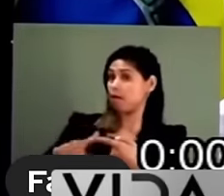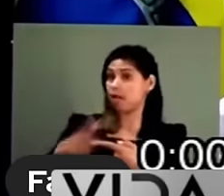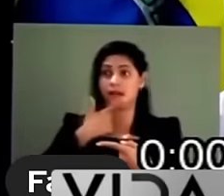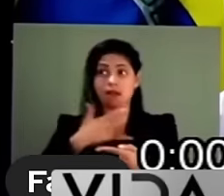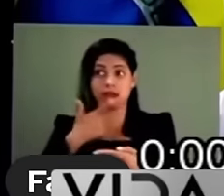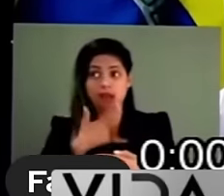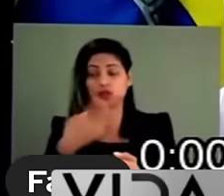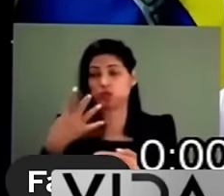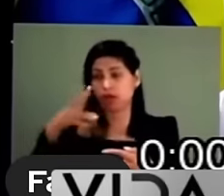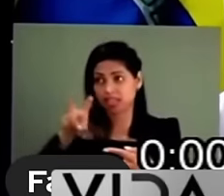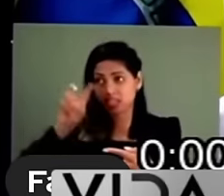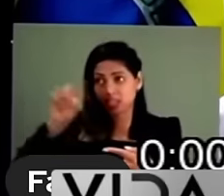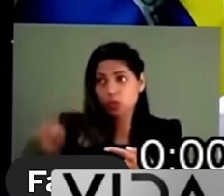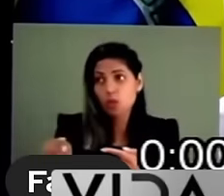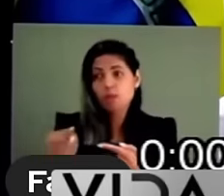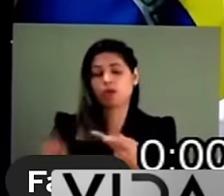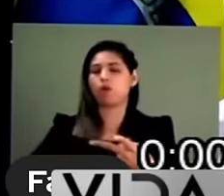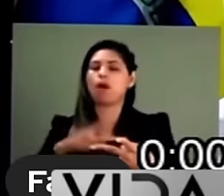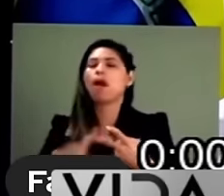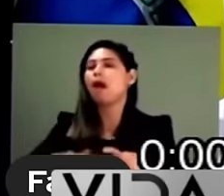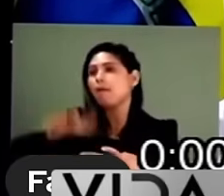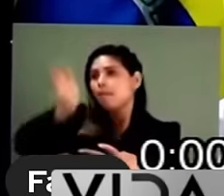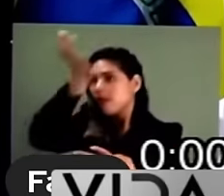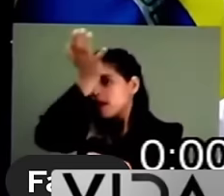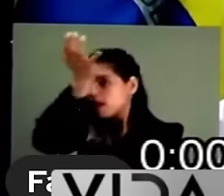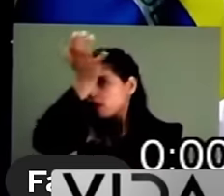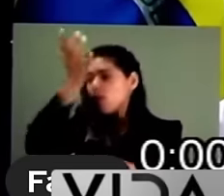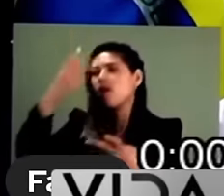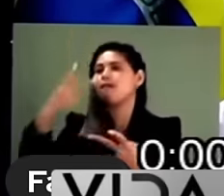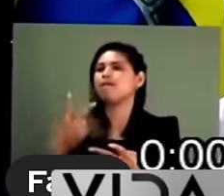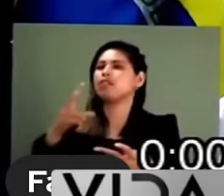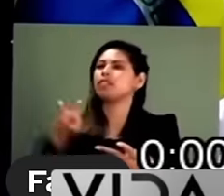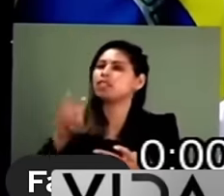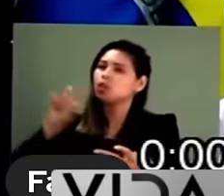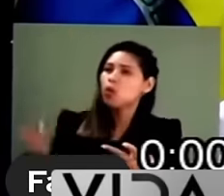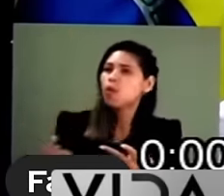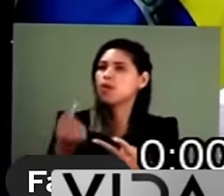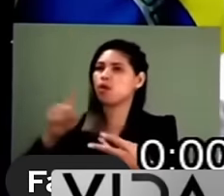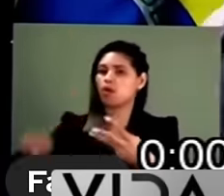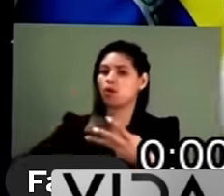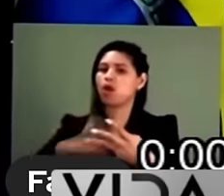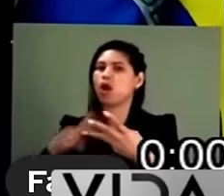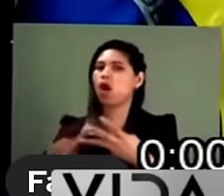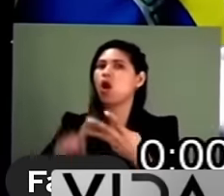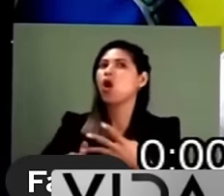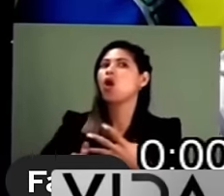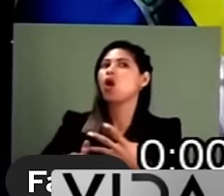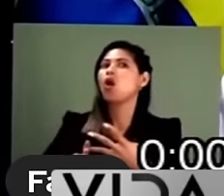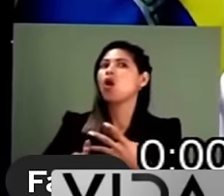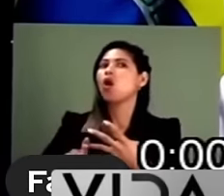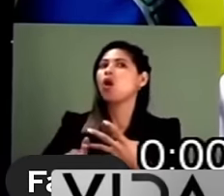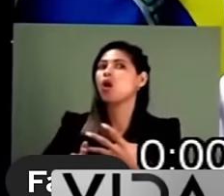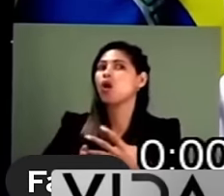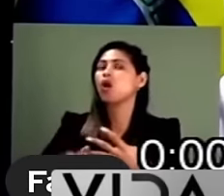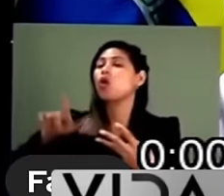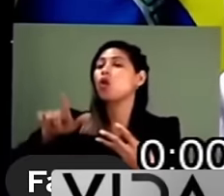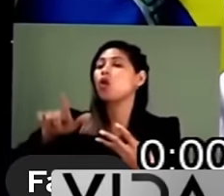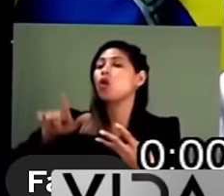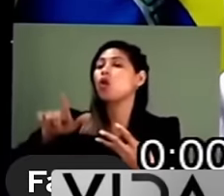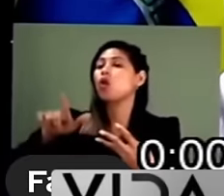mil reais. Preto de Peru, 25 mil reais. Lobo canadense, é no lobo do povo, 21 mil